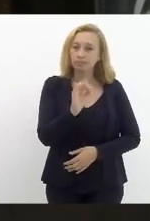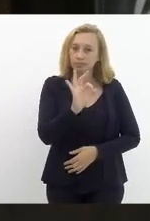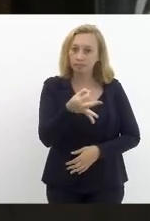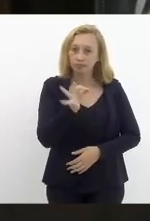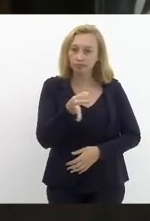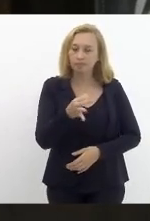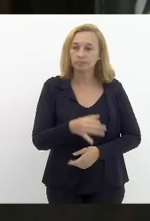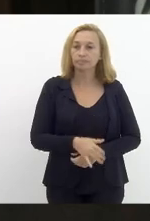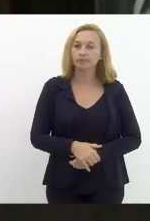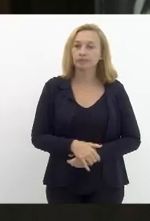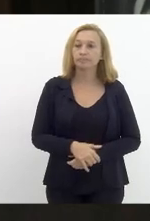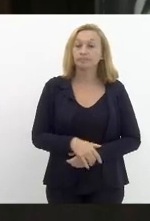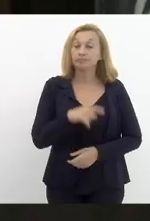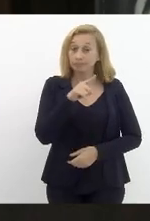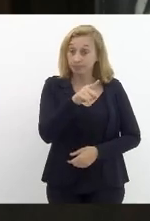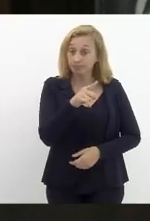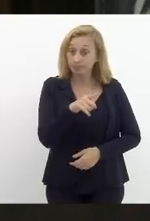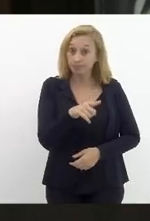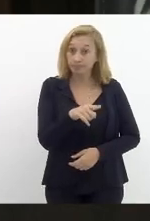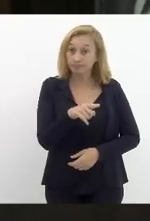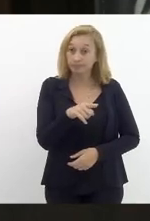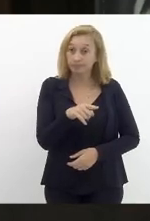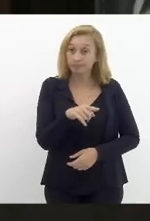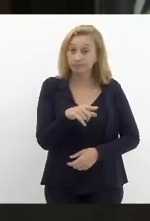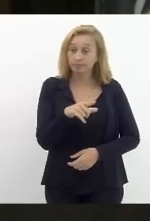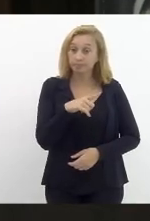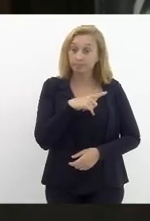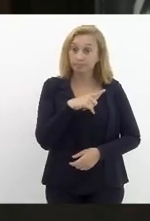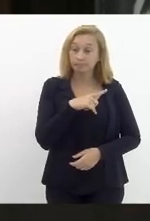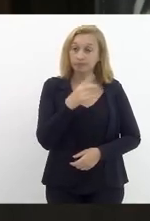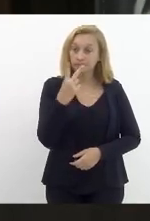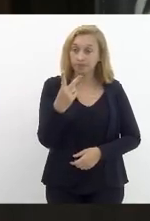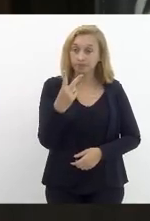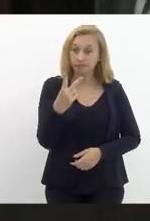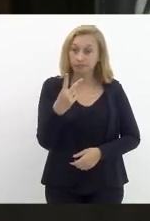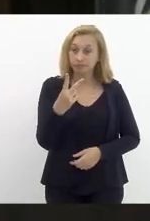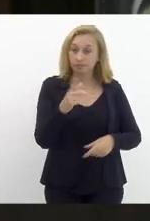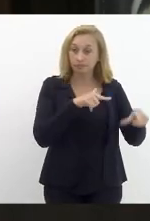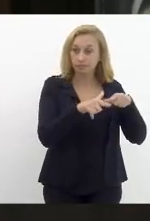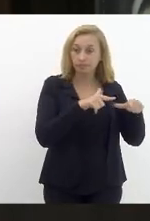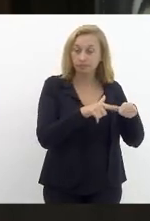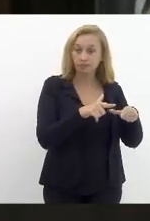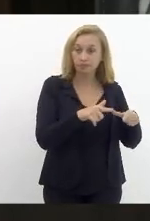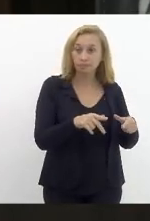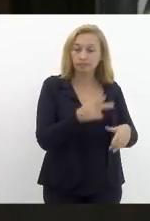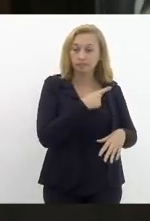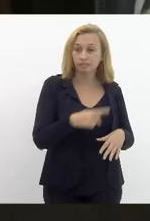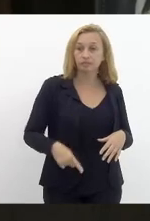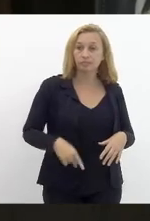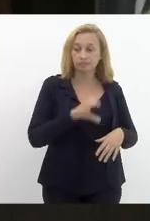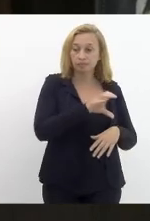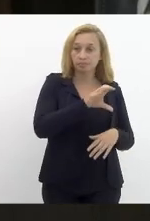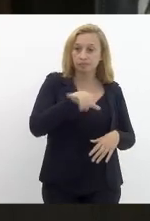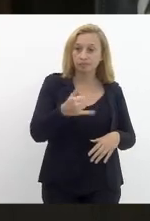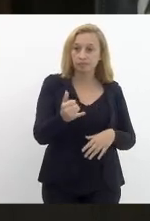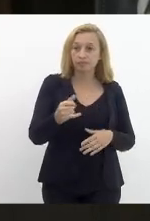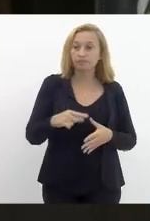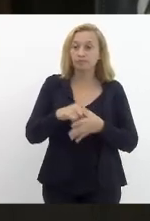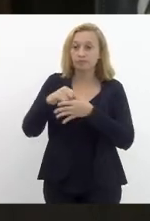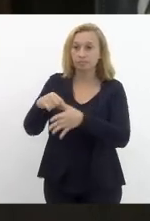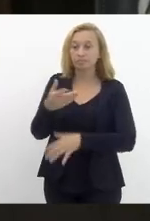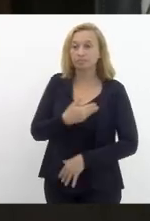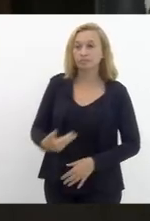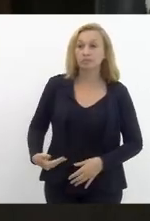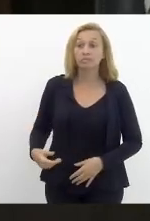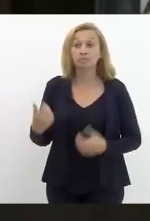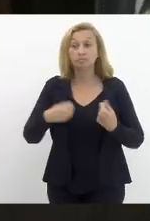fato, ali eu tenho dois papéis. Como presidente da CCJ, apoiei desde o início, mas como líder do governo, eu precisava ouvir